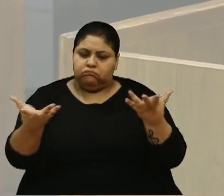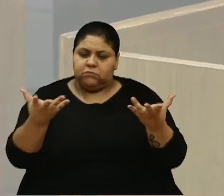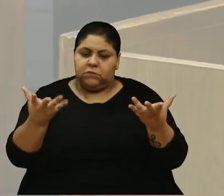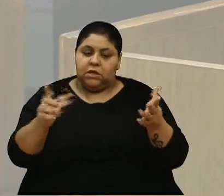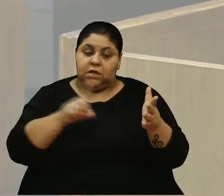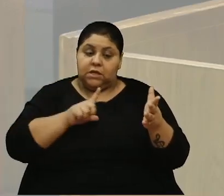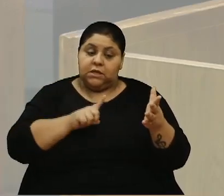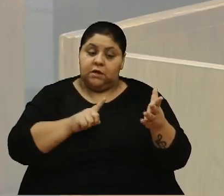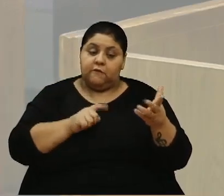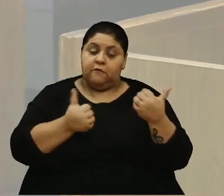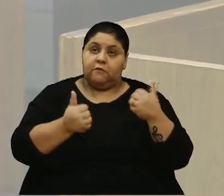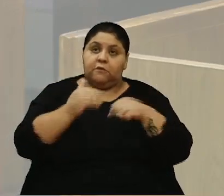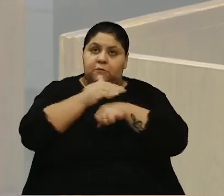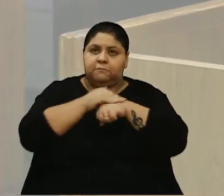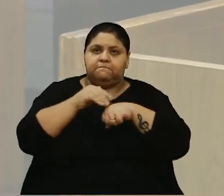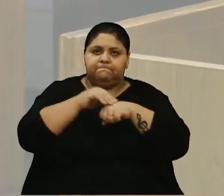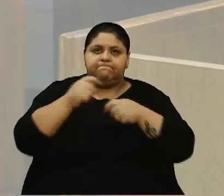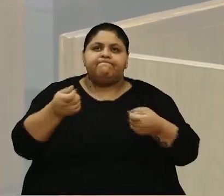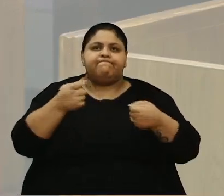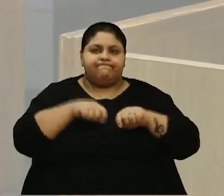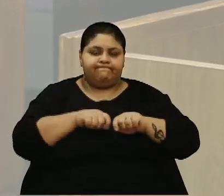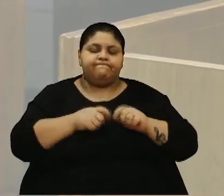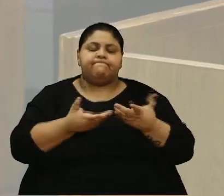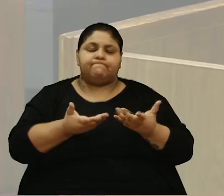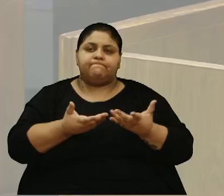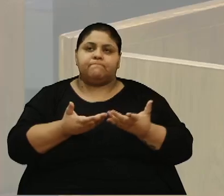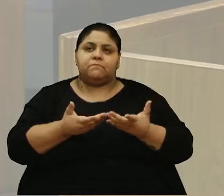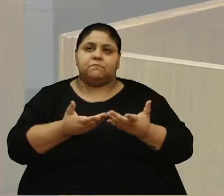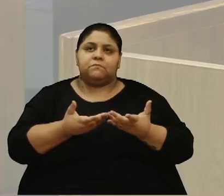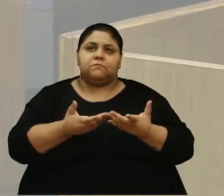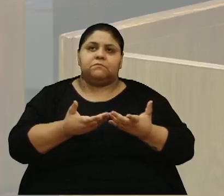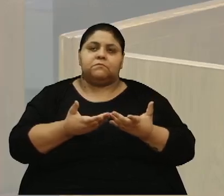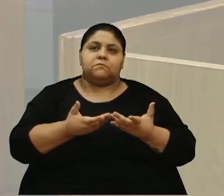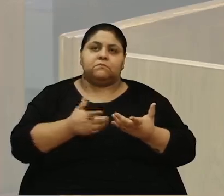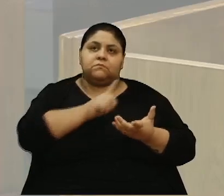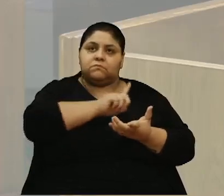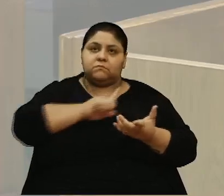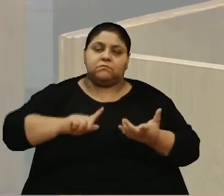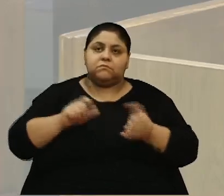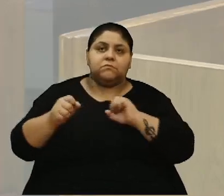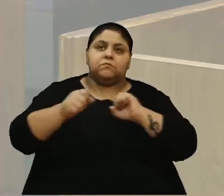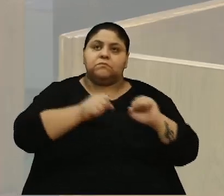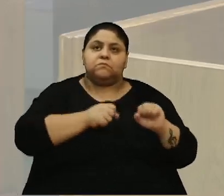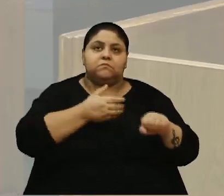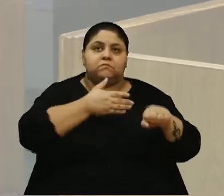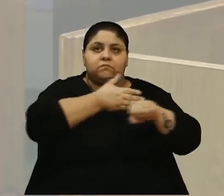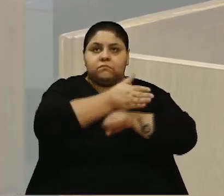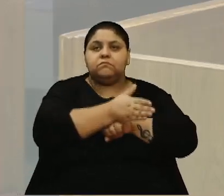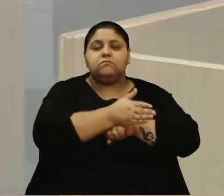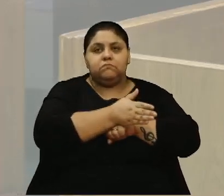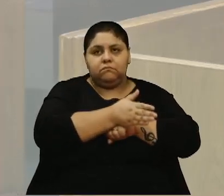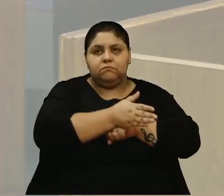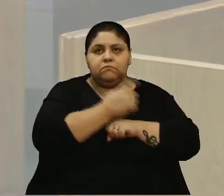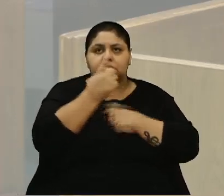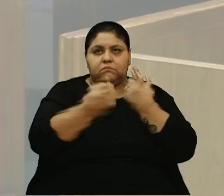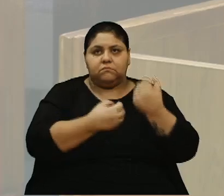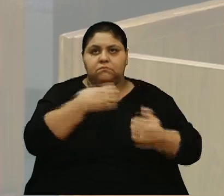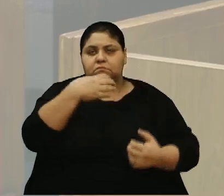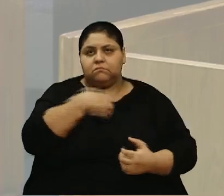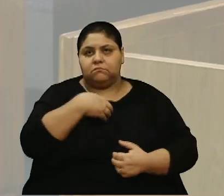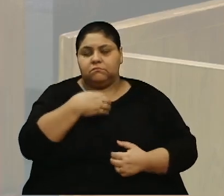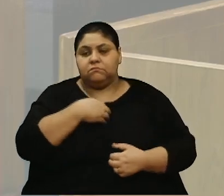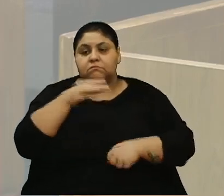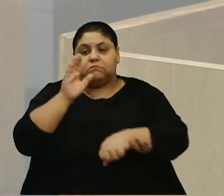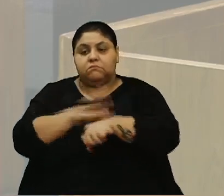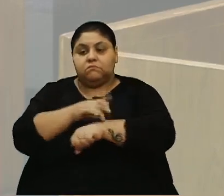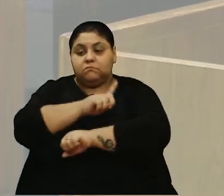conversa, essa necessidade, esse convencimento, né, essa tentativa de que o governo pudesse participar disso de alguma maneira. E naquele momento